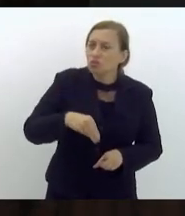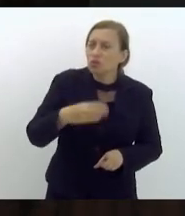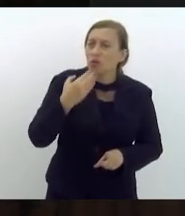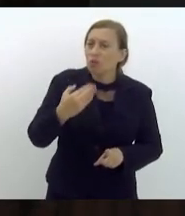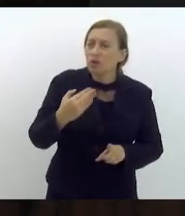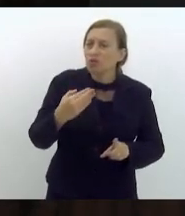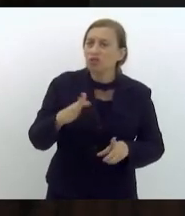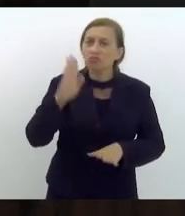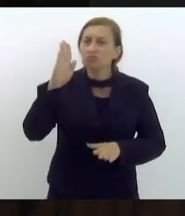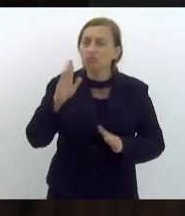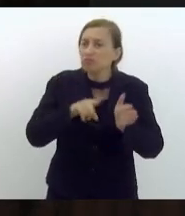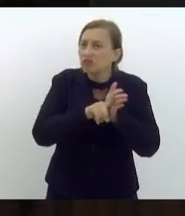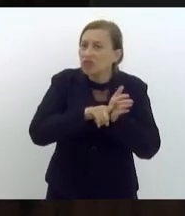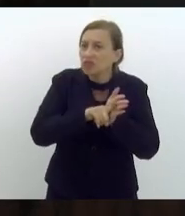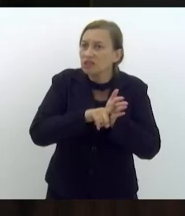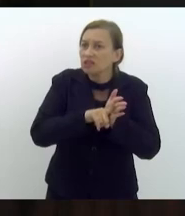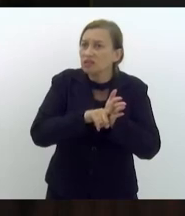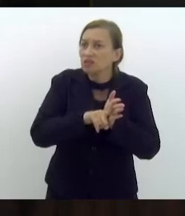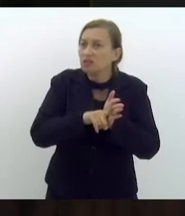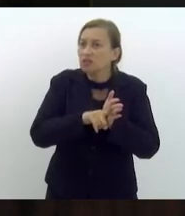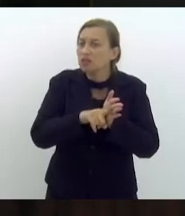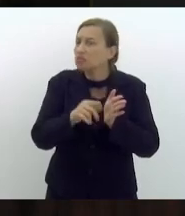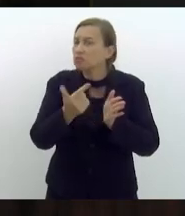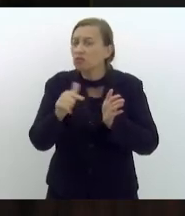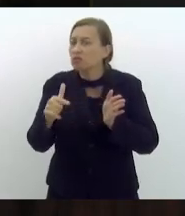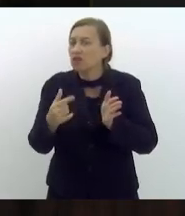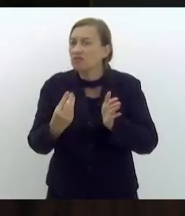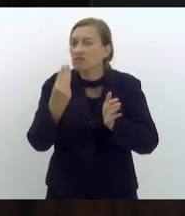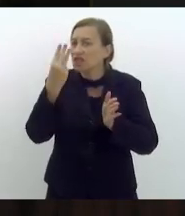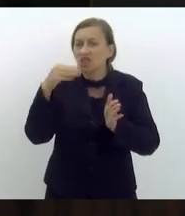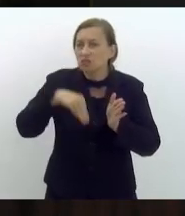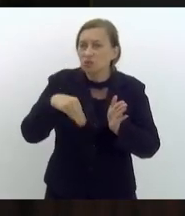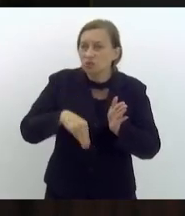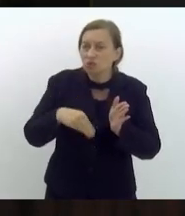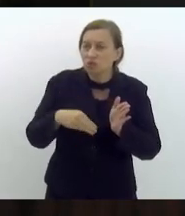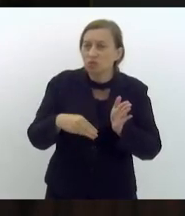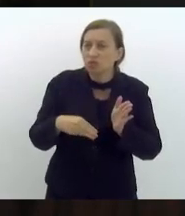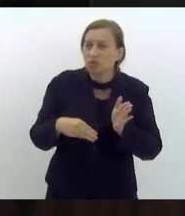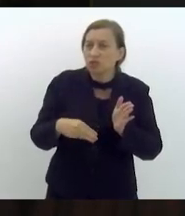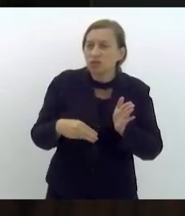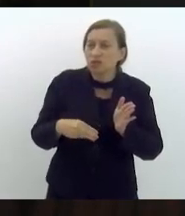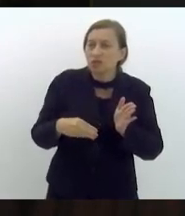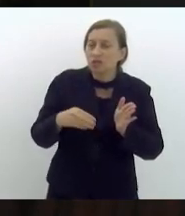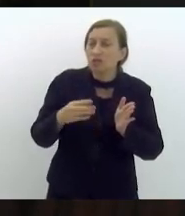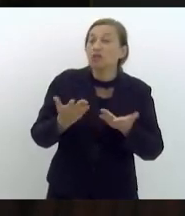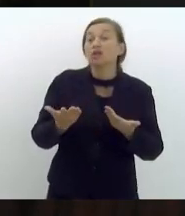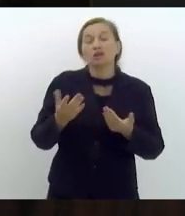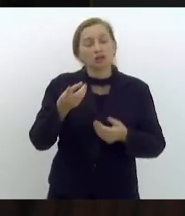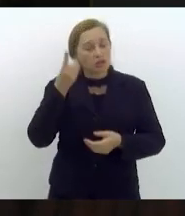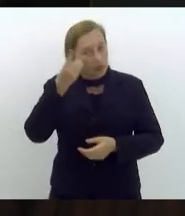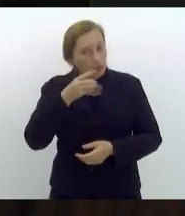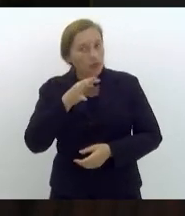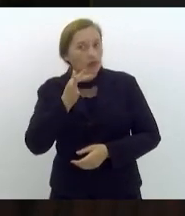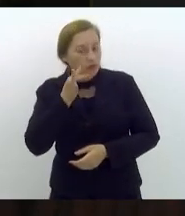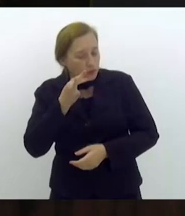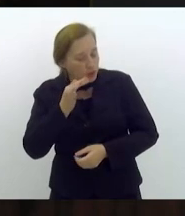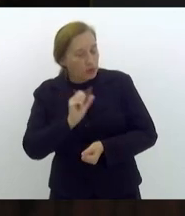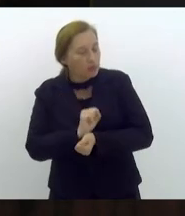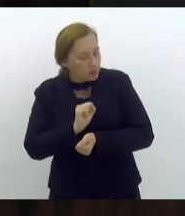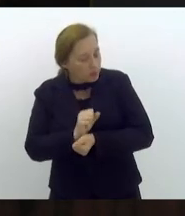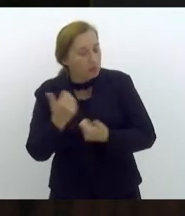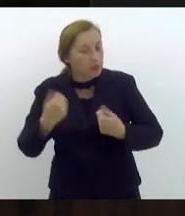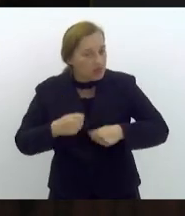o pedido de verificação não levou três minutos para segundos deputado Jorge Felipe eu preciso